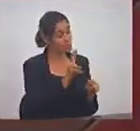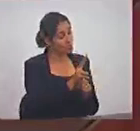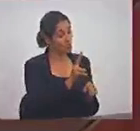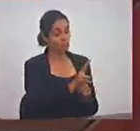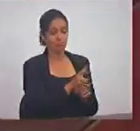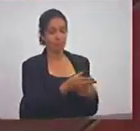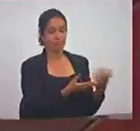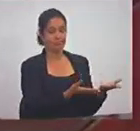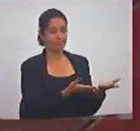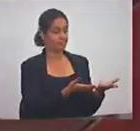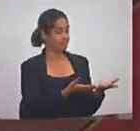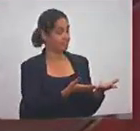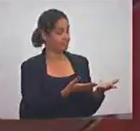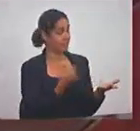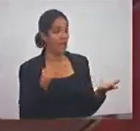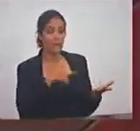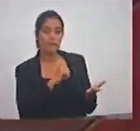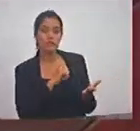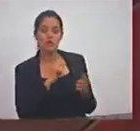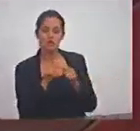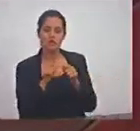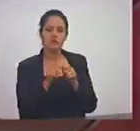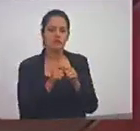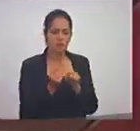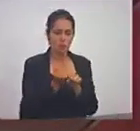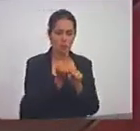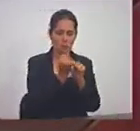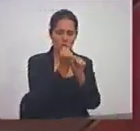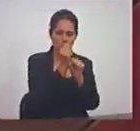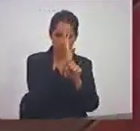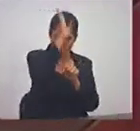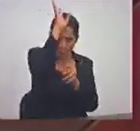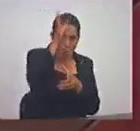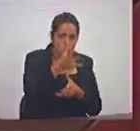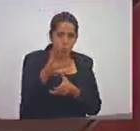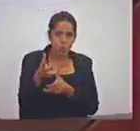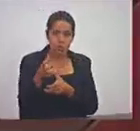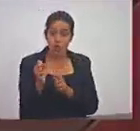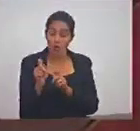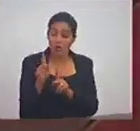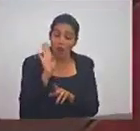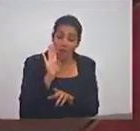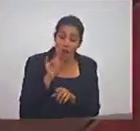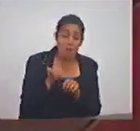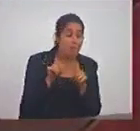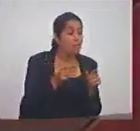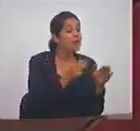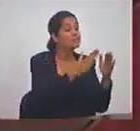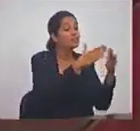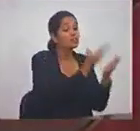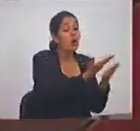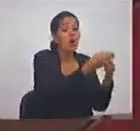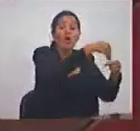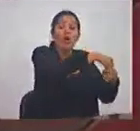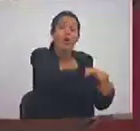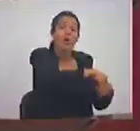a construção lá de um equipamento para bombeiro, legal. Mas e a humanização? E o cuidado dia a dia com as crianças? E o conteúdo